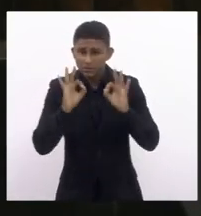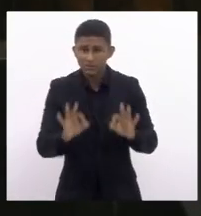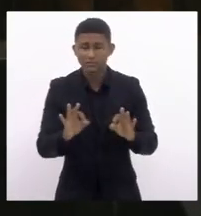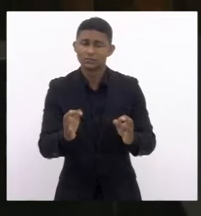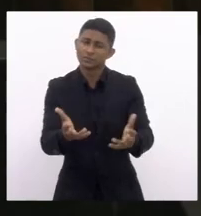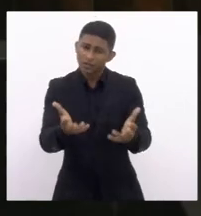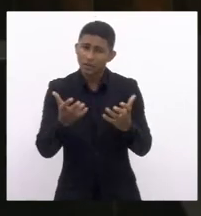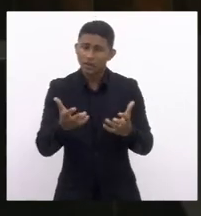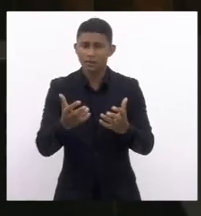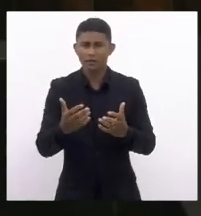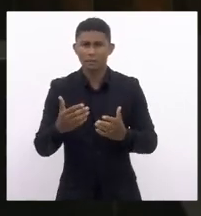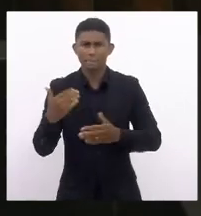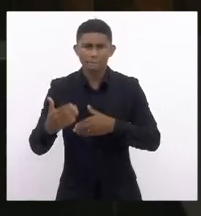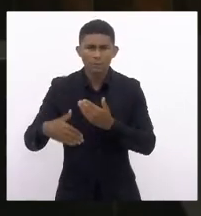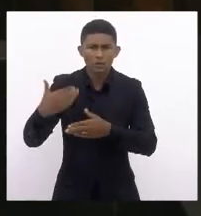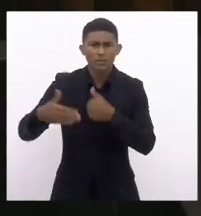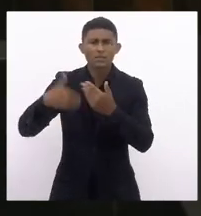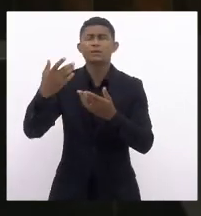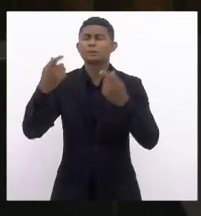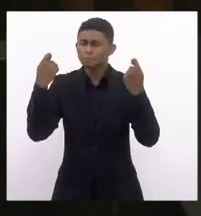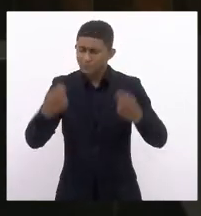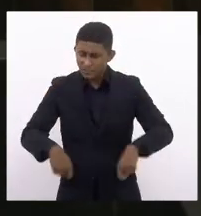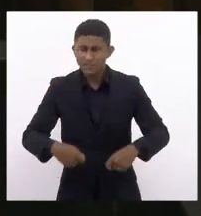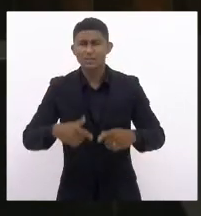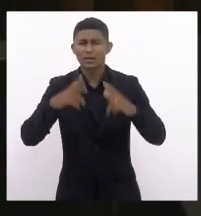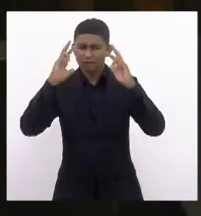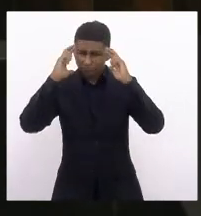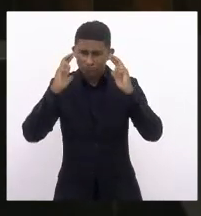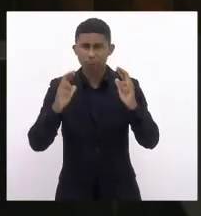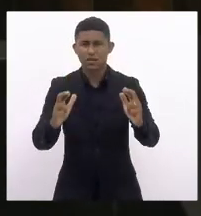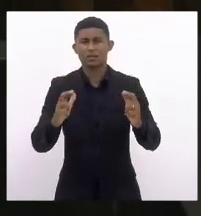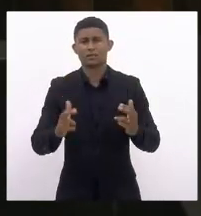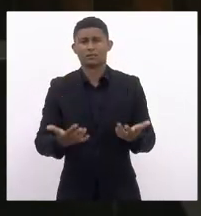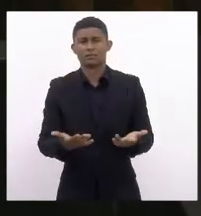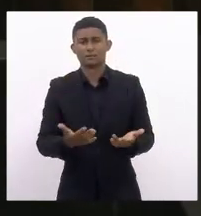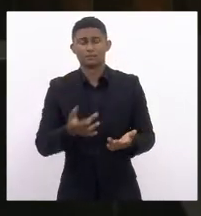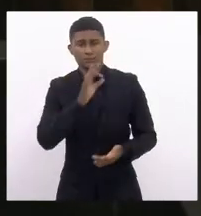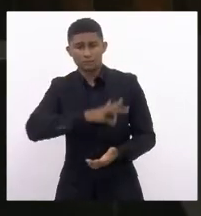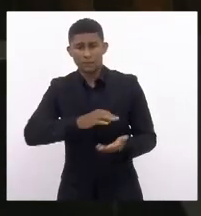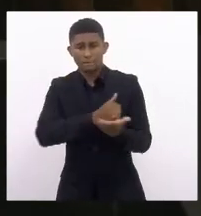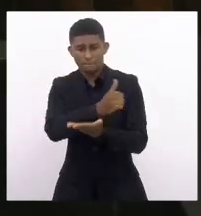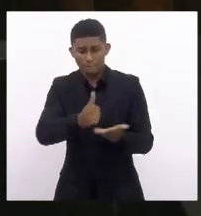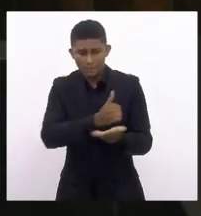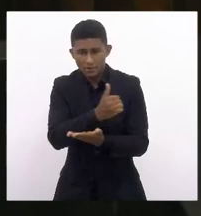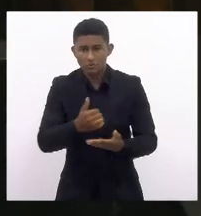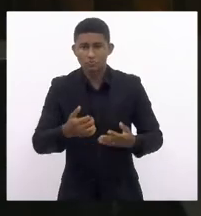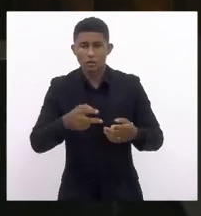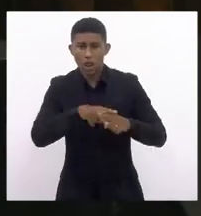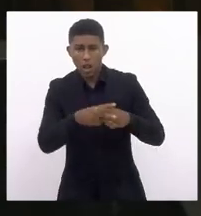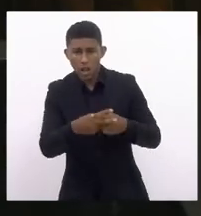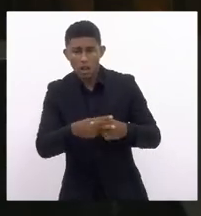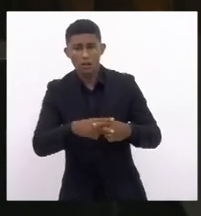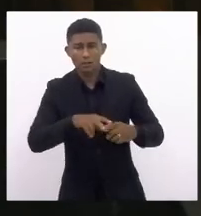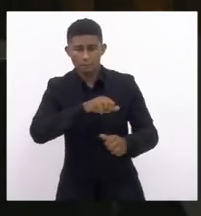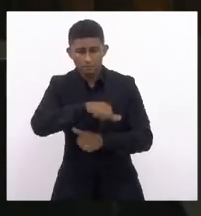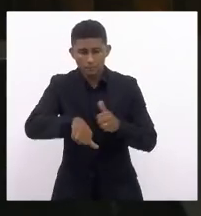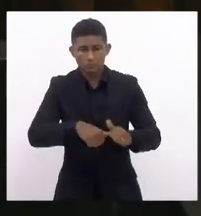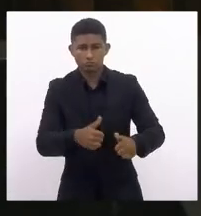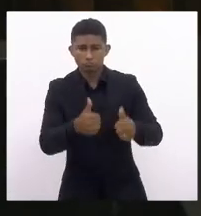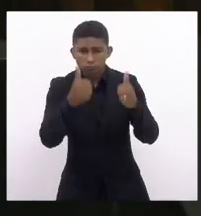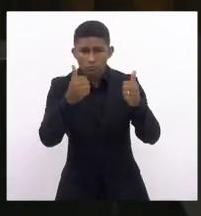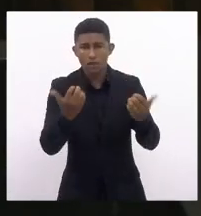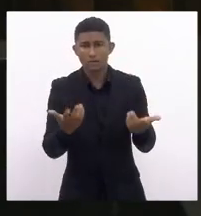as progressões sejam respeitadas. Ele quer que o piso seja reajustado. Ele quer receber a recomposição das